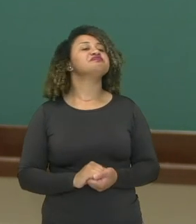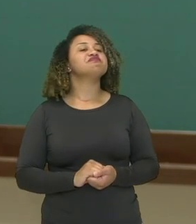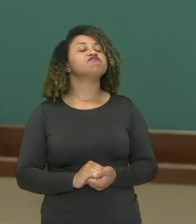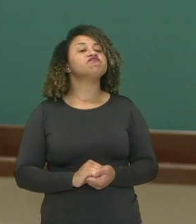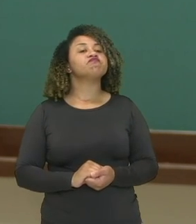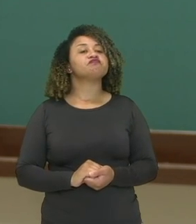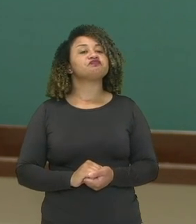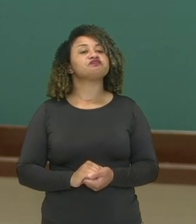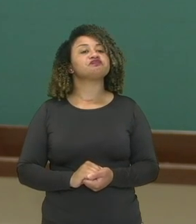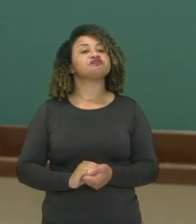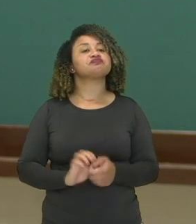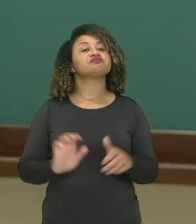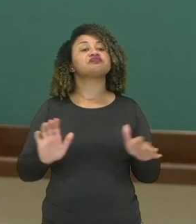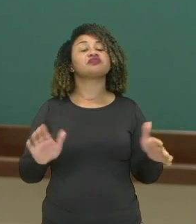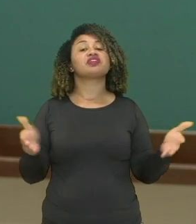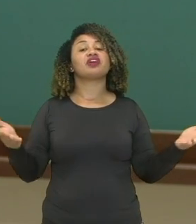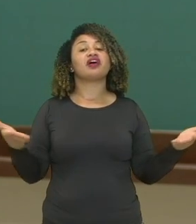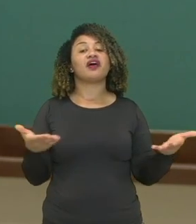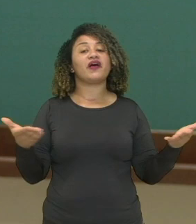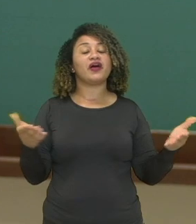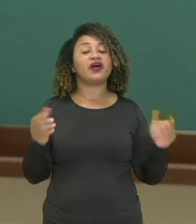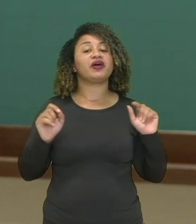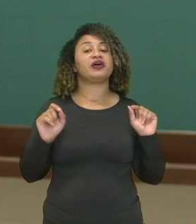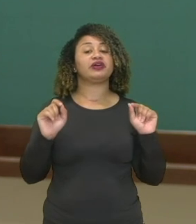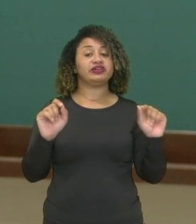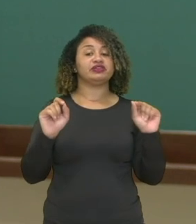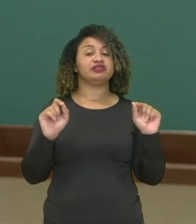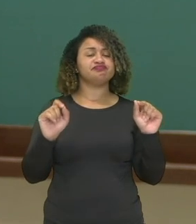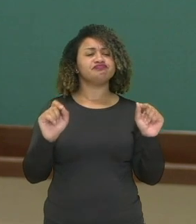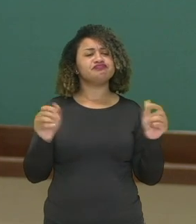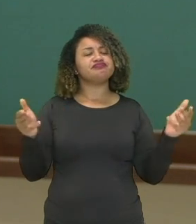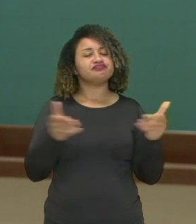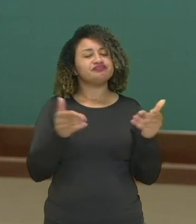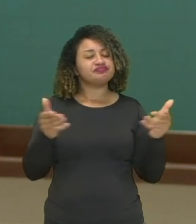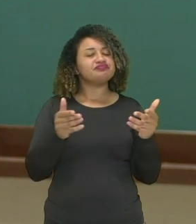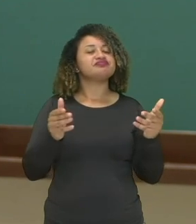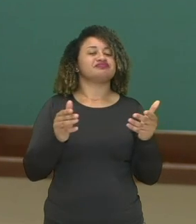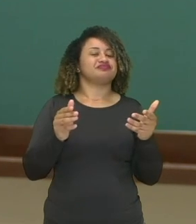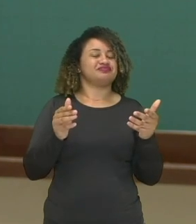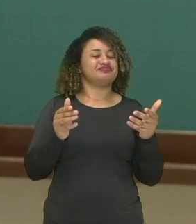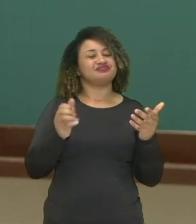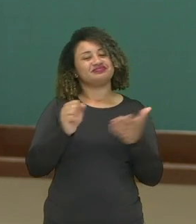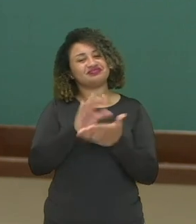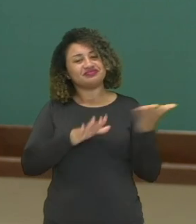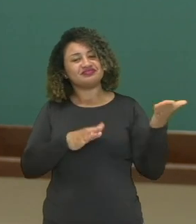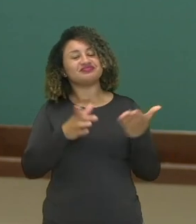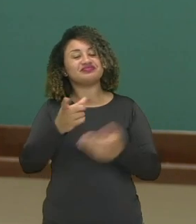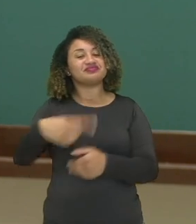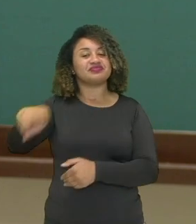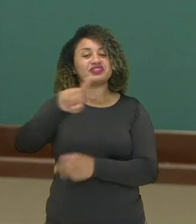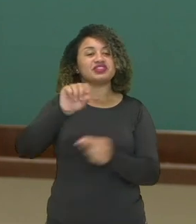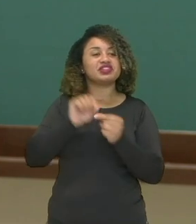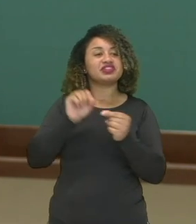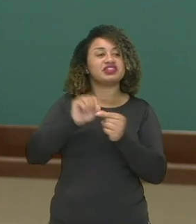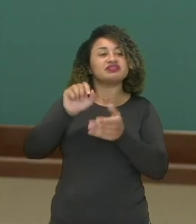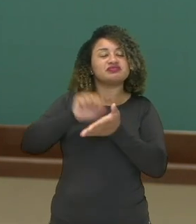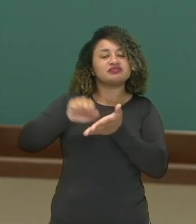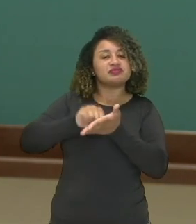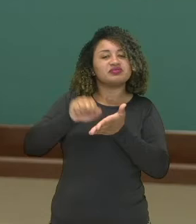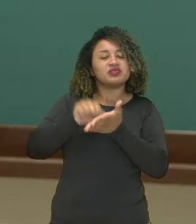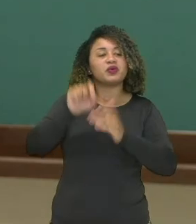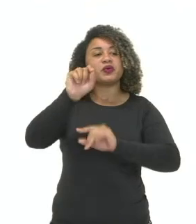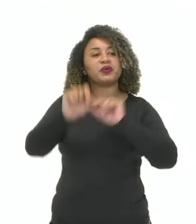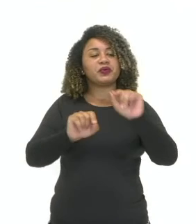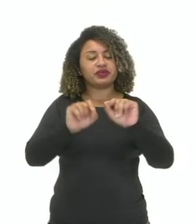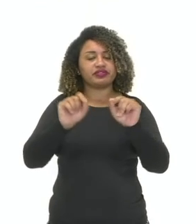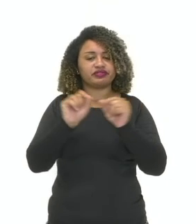Aí, agora, pessoal, nós temos aí uma hora te toca a ti. Vocês vão escrever, vão montar, olha